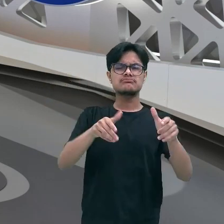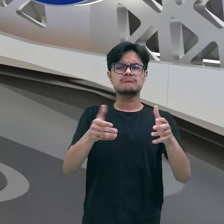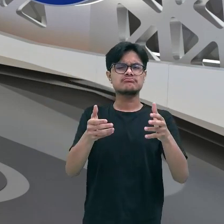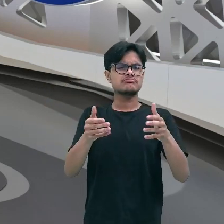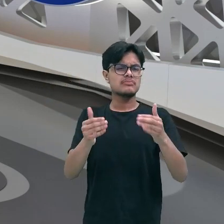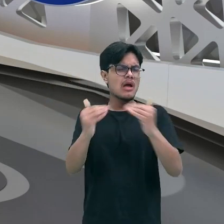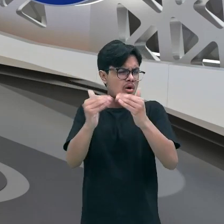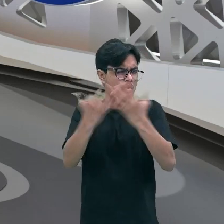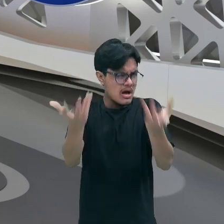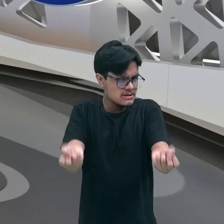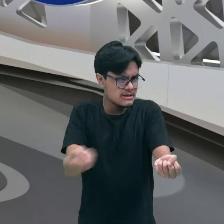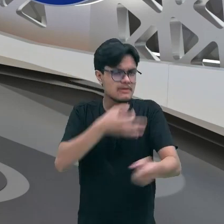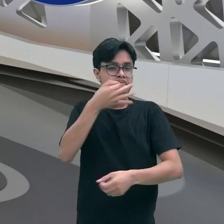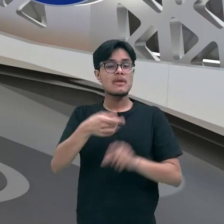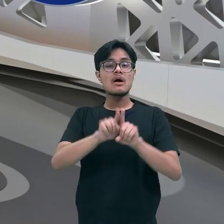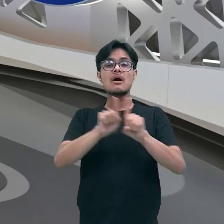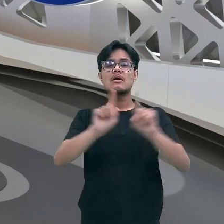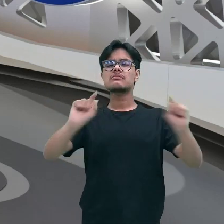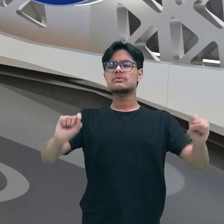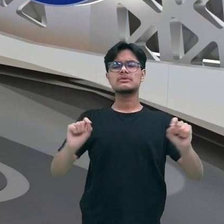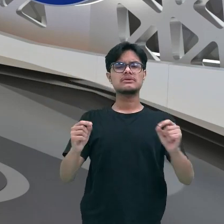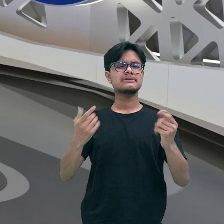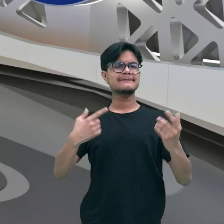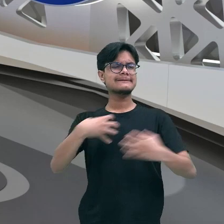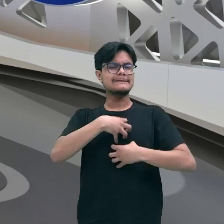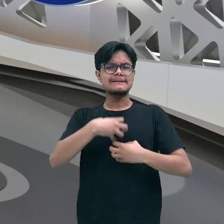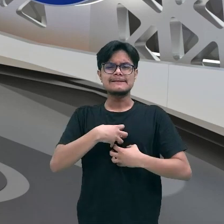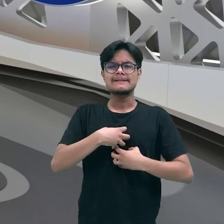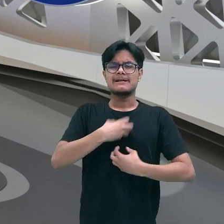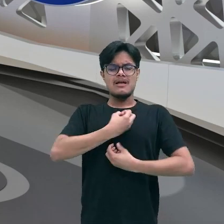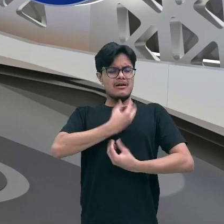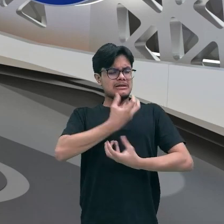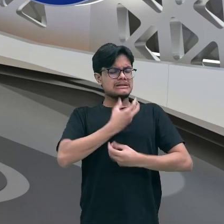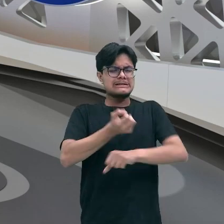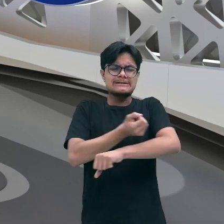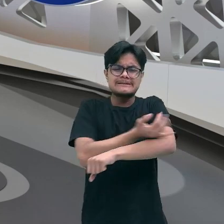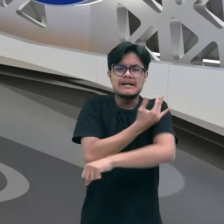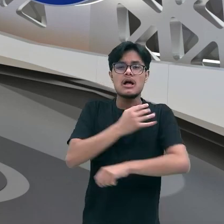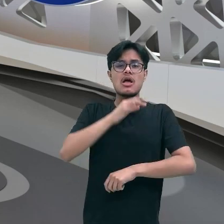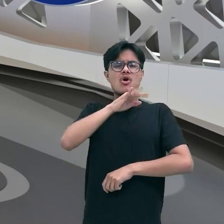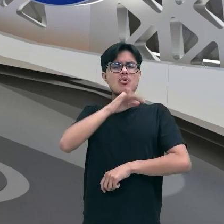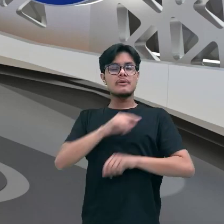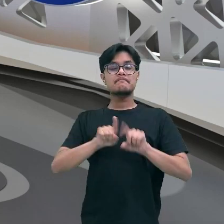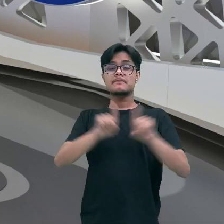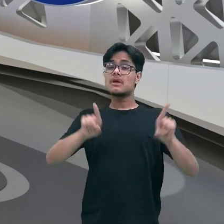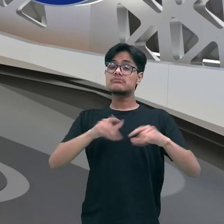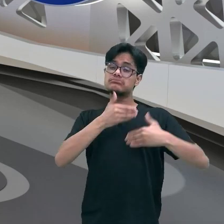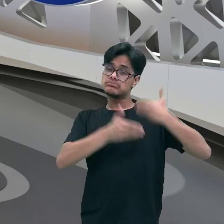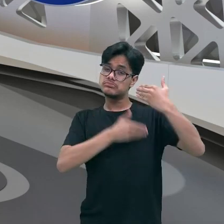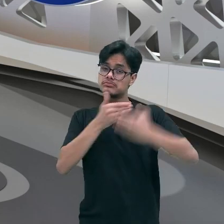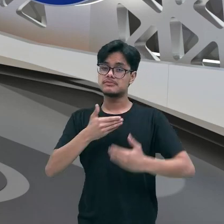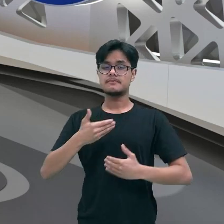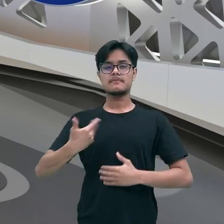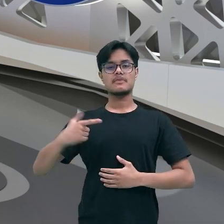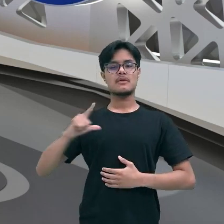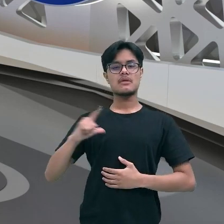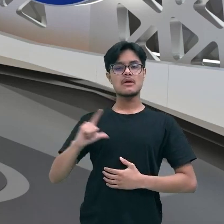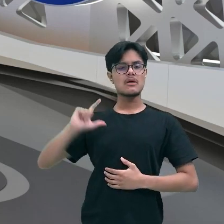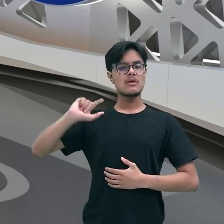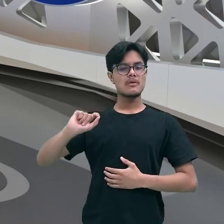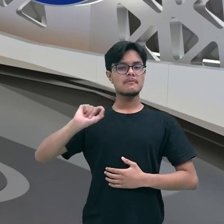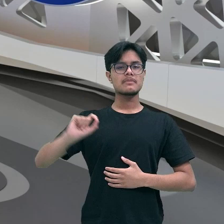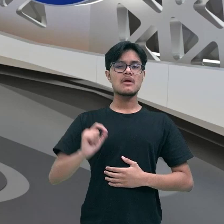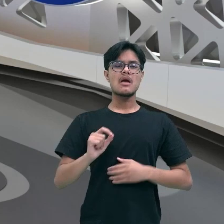confiança, né? Com quem ele vai dividir ali as suas frustrações e todo esse processo de